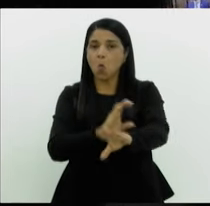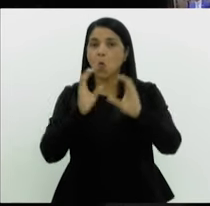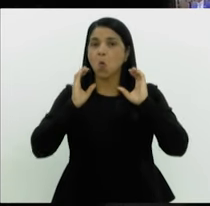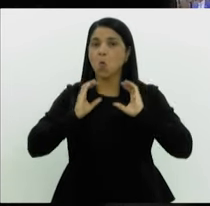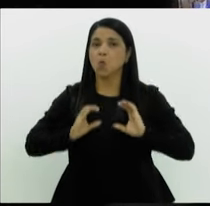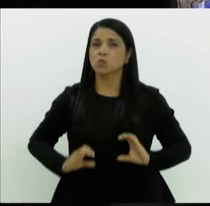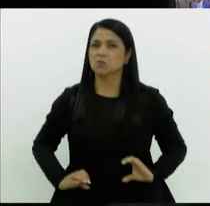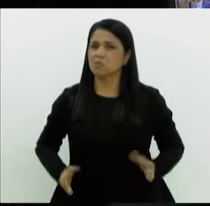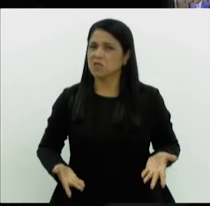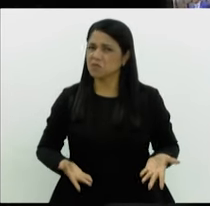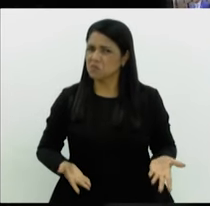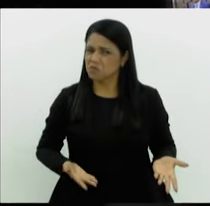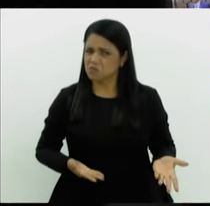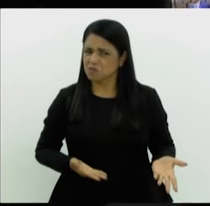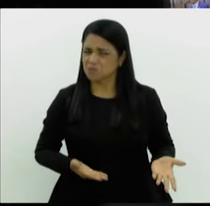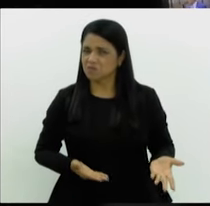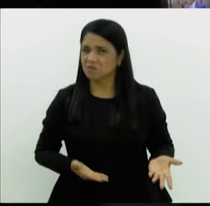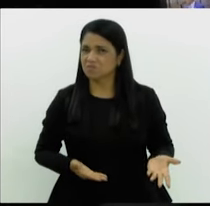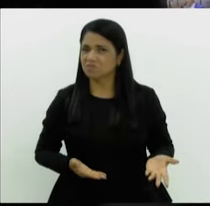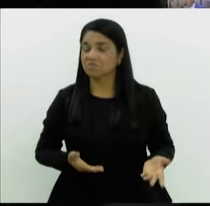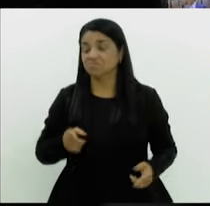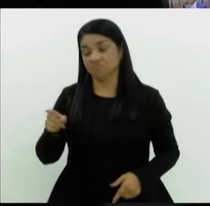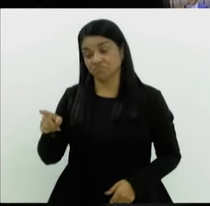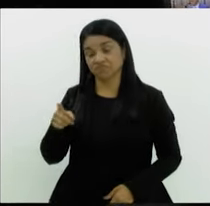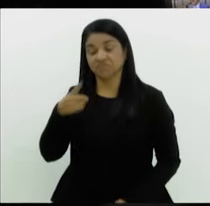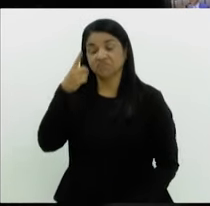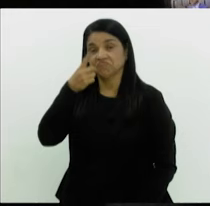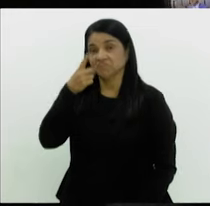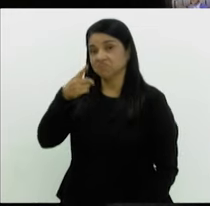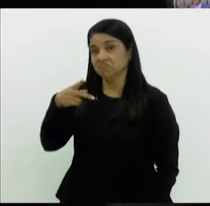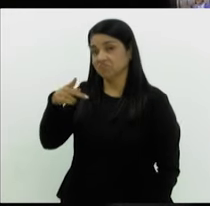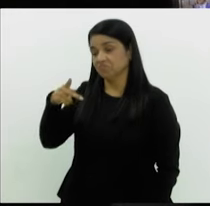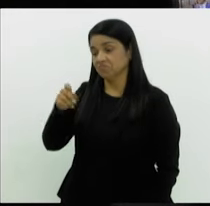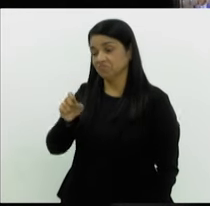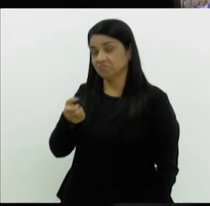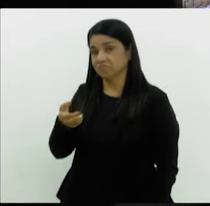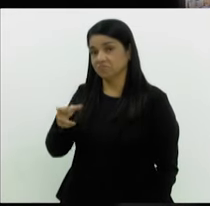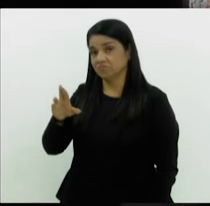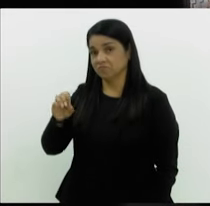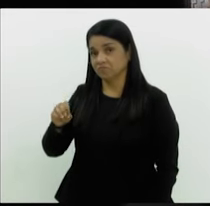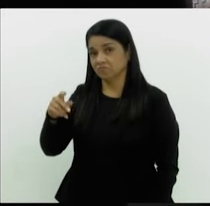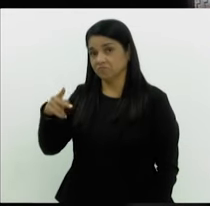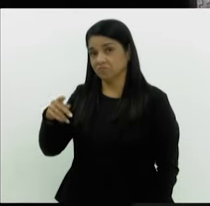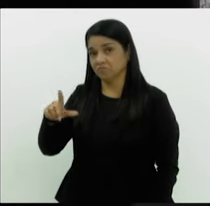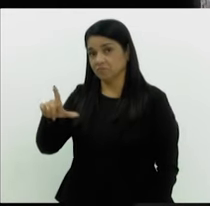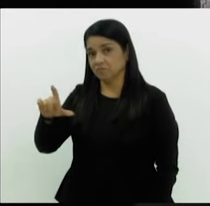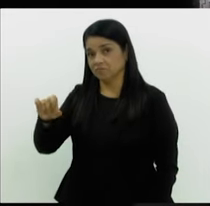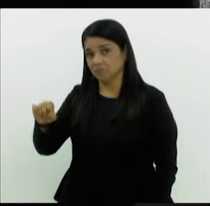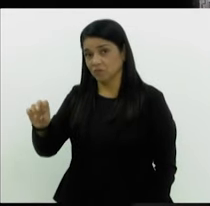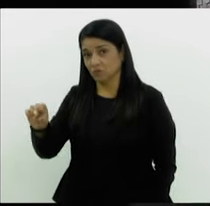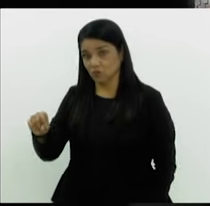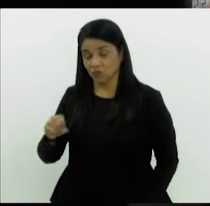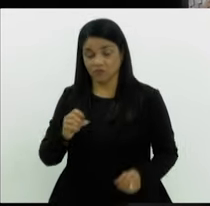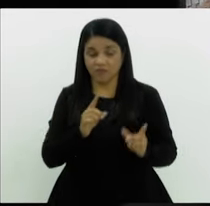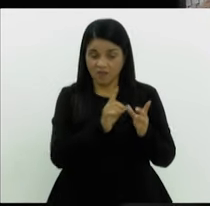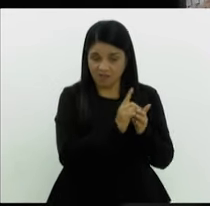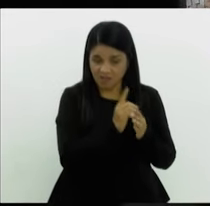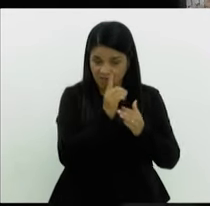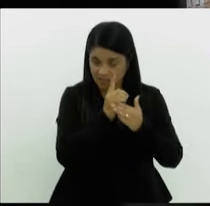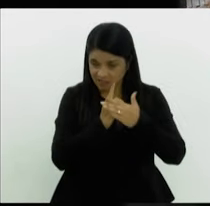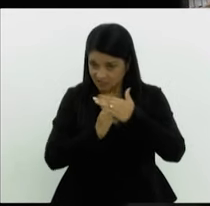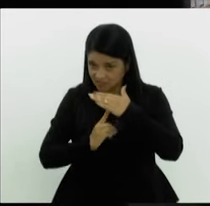seja, para o deputado Pedro Paulo, as saidinhas eram um incentivo ao